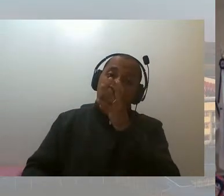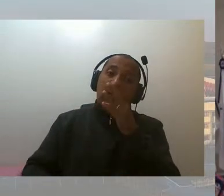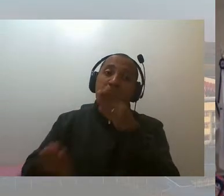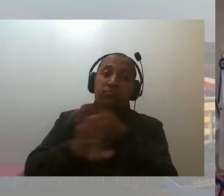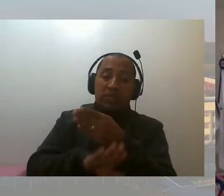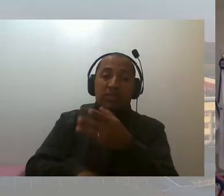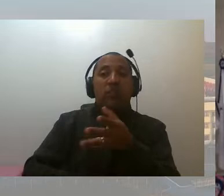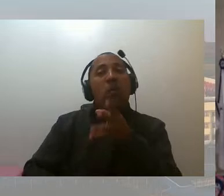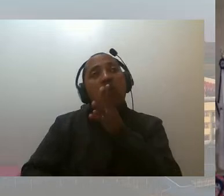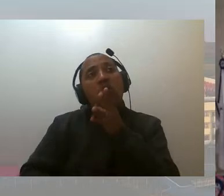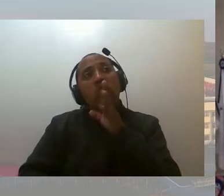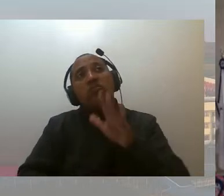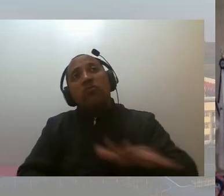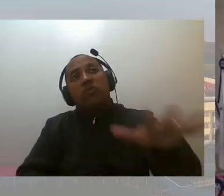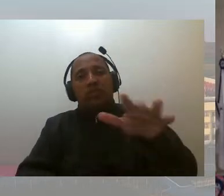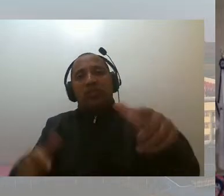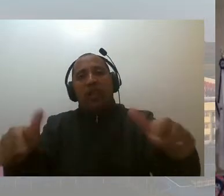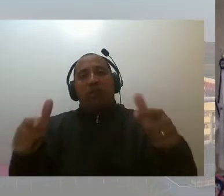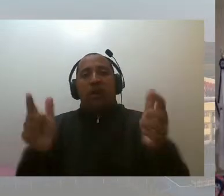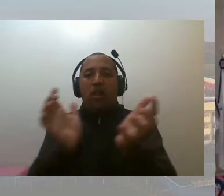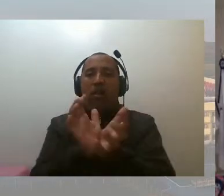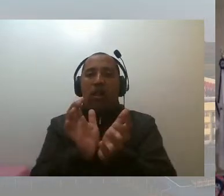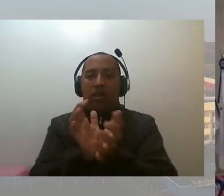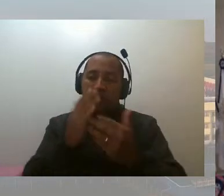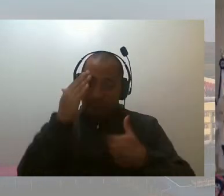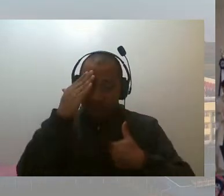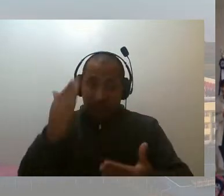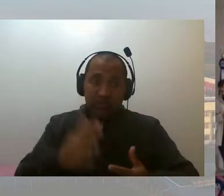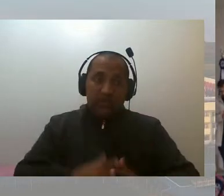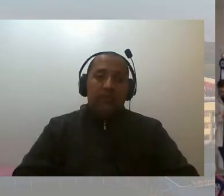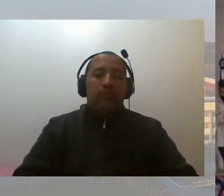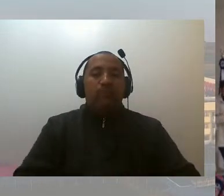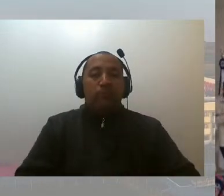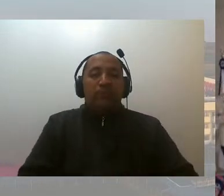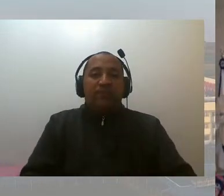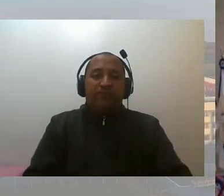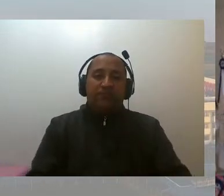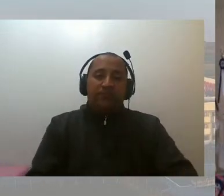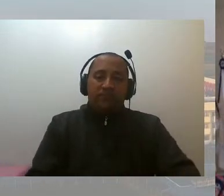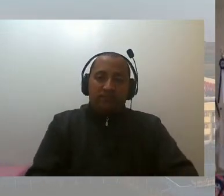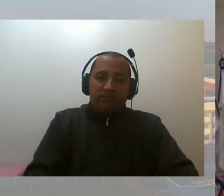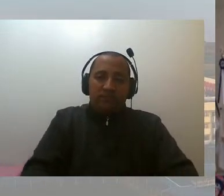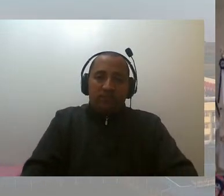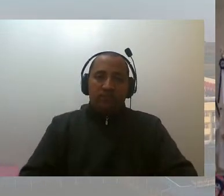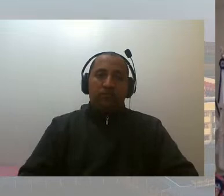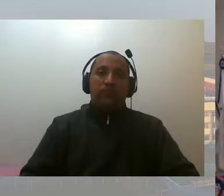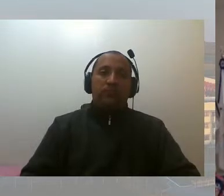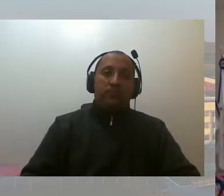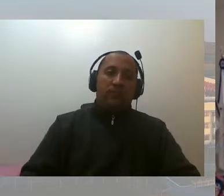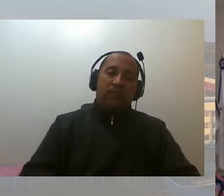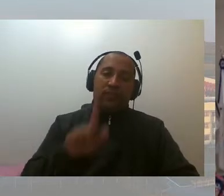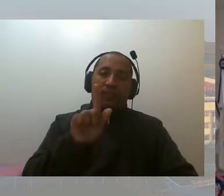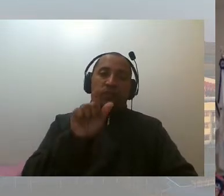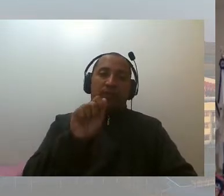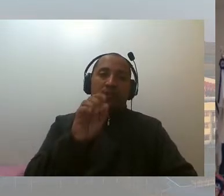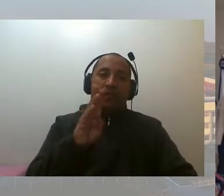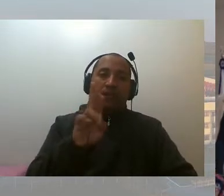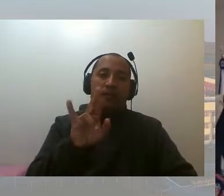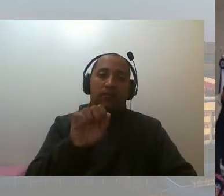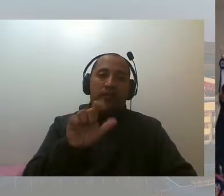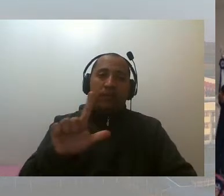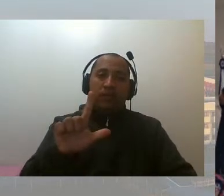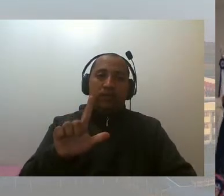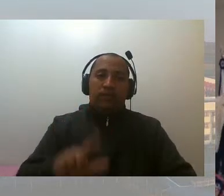Um participante e conhecer trabalhos dos colegas, tá? Muito obrigado. Obrigado, Cássio. Conselheiro Gabriel.